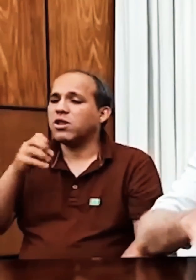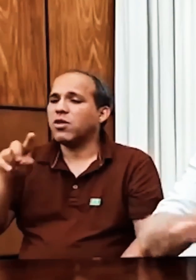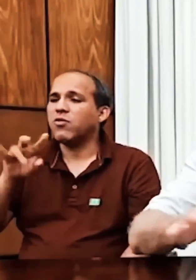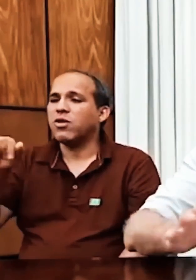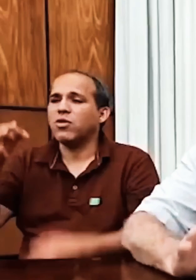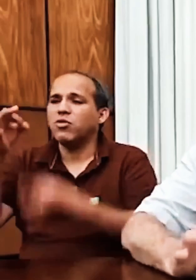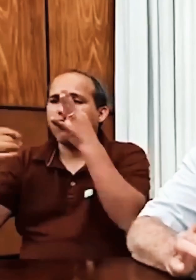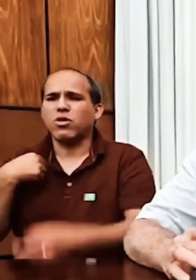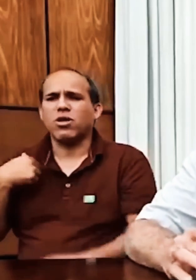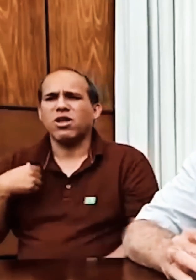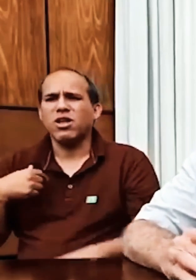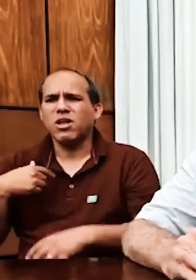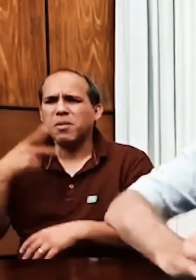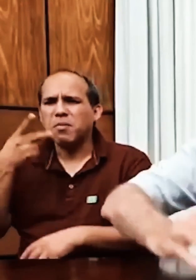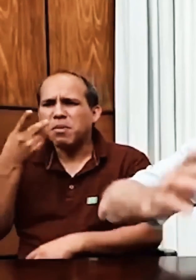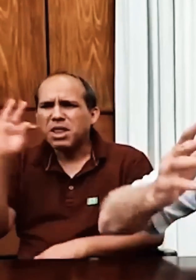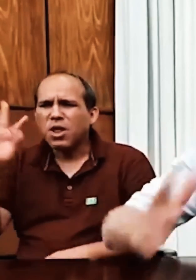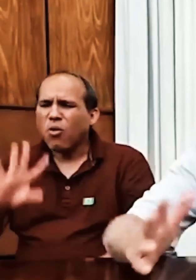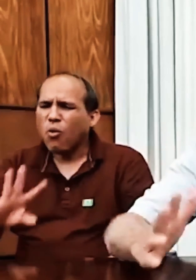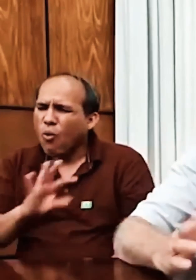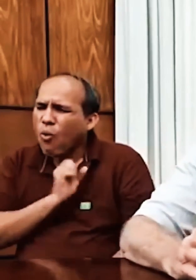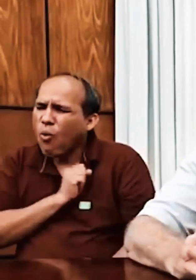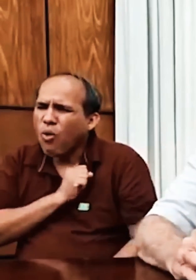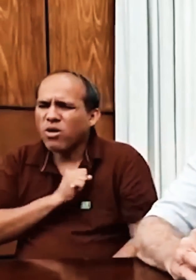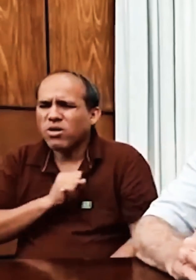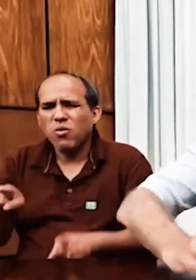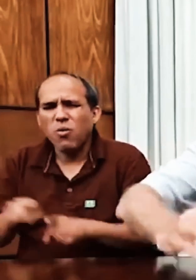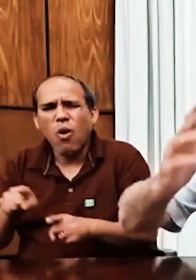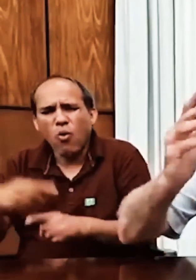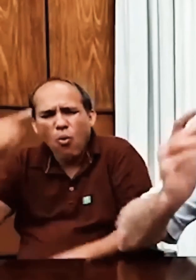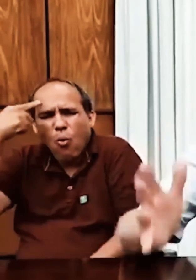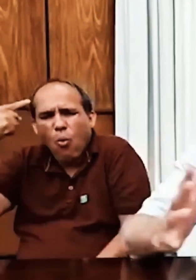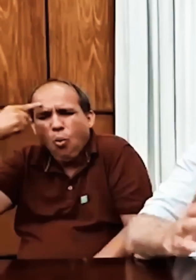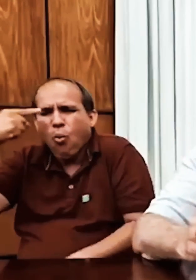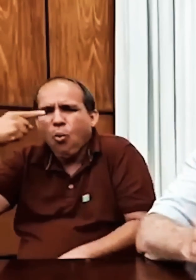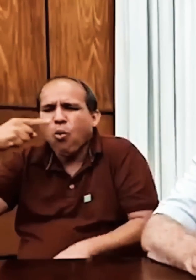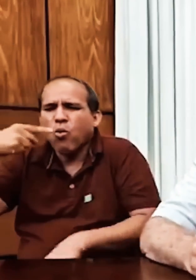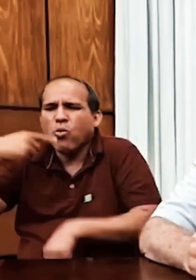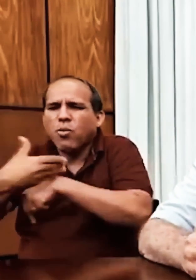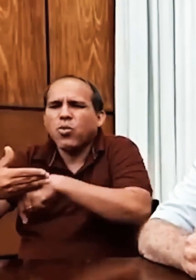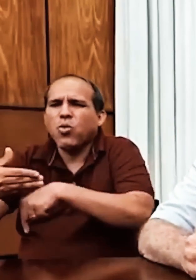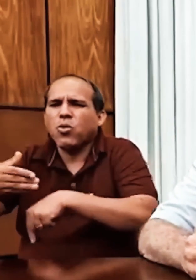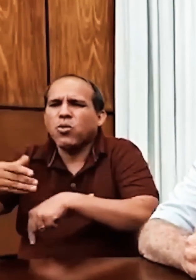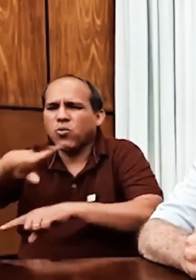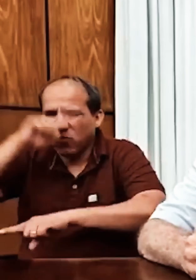Mentira é o de menos. Vale a calúnia, a distorção de fatos.